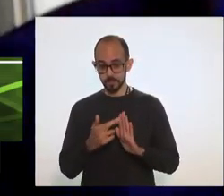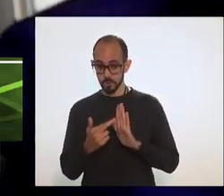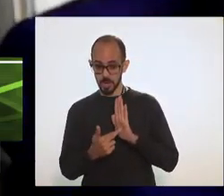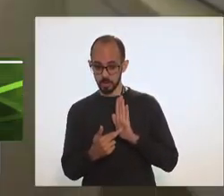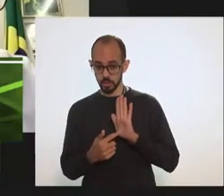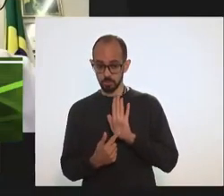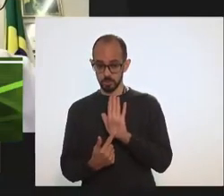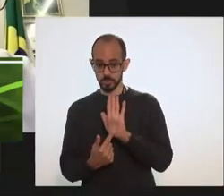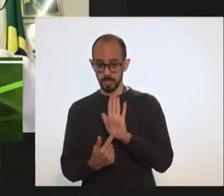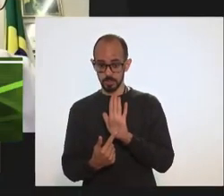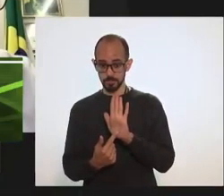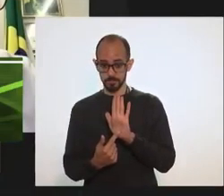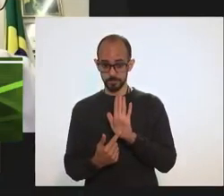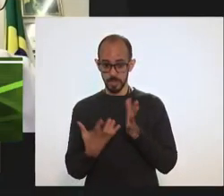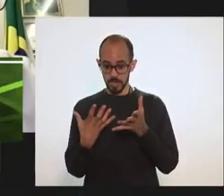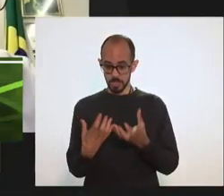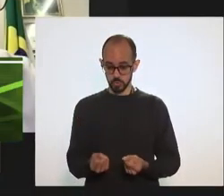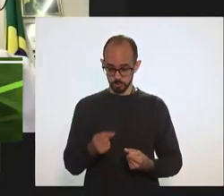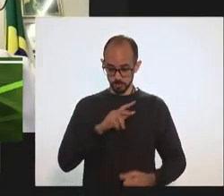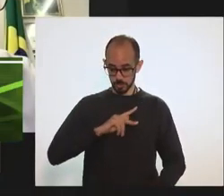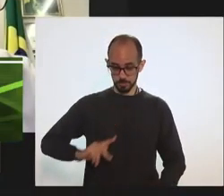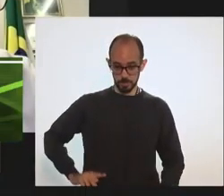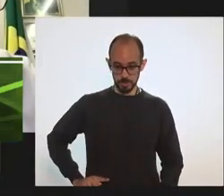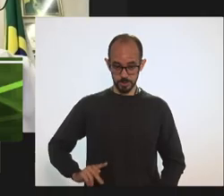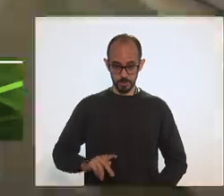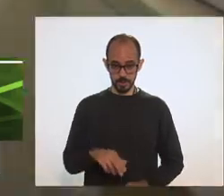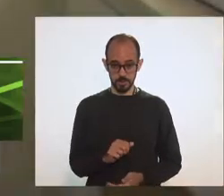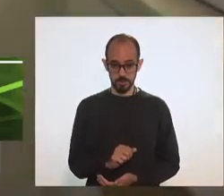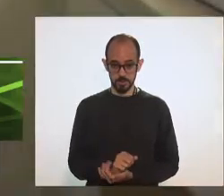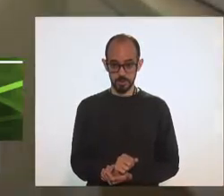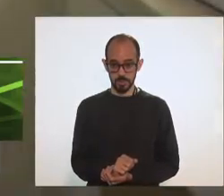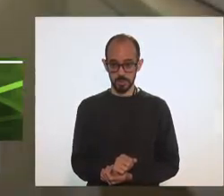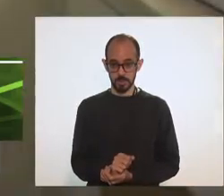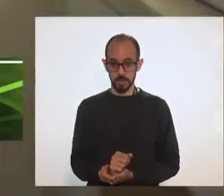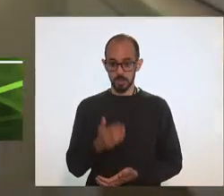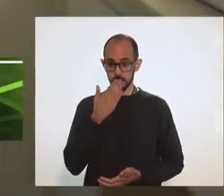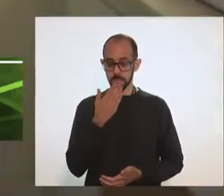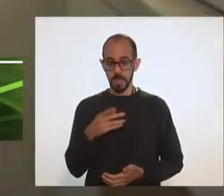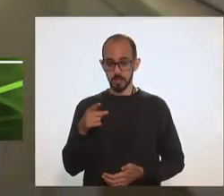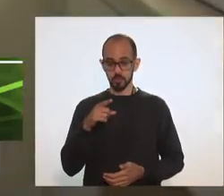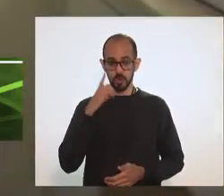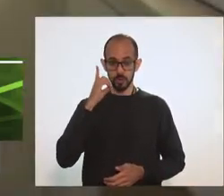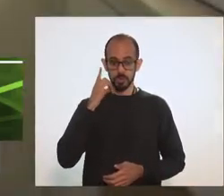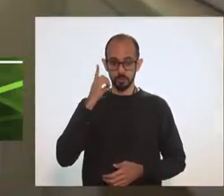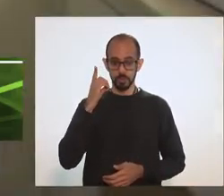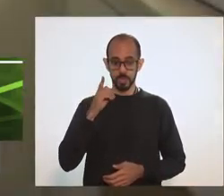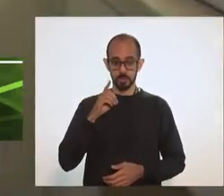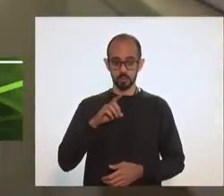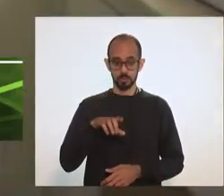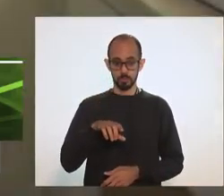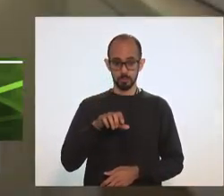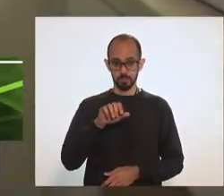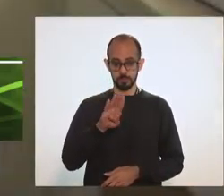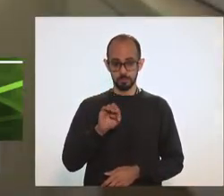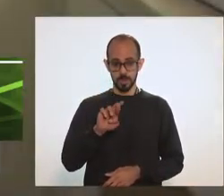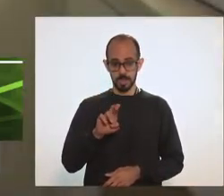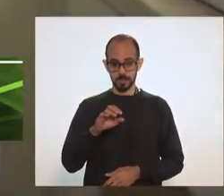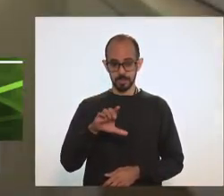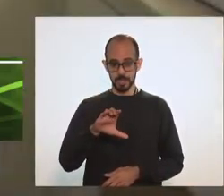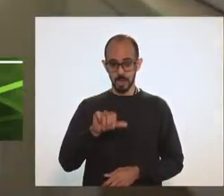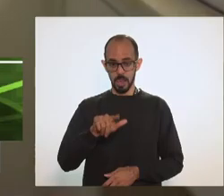pedir a gentileza ao deputado Luiz Paulo para conduzir a presidência aí, porque o item 14 da pauta é